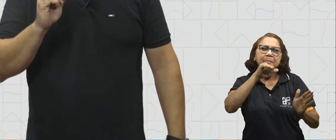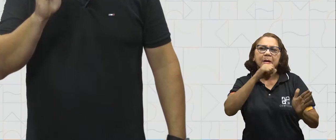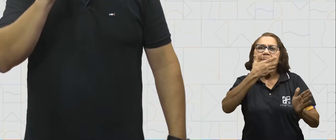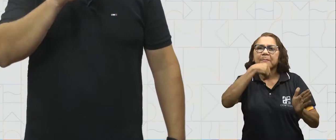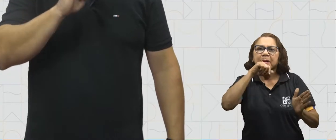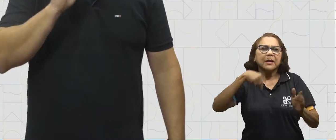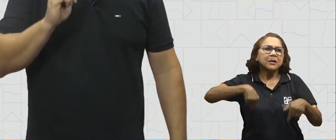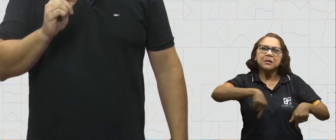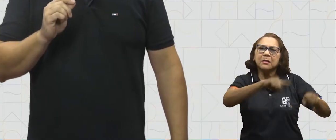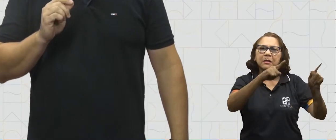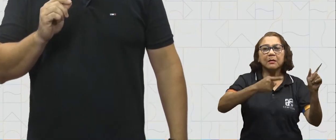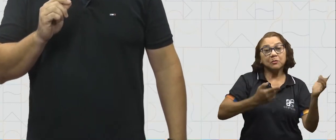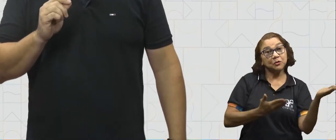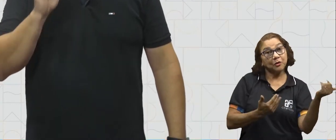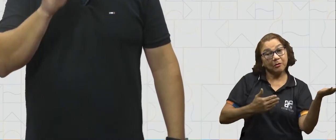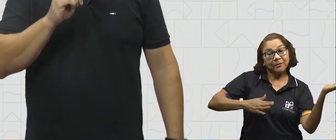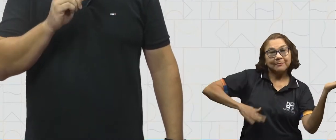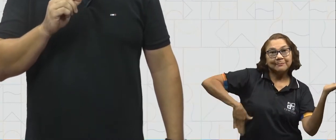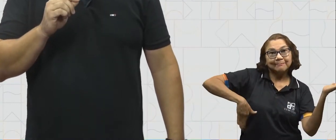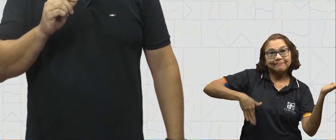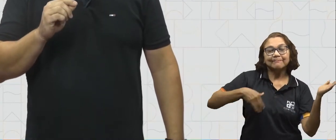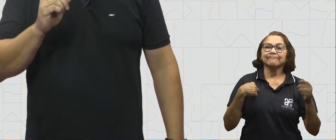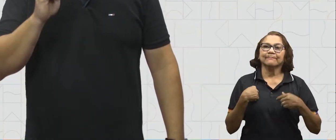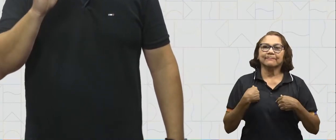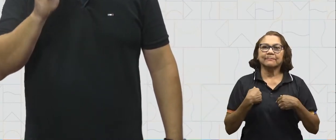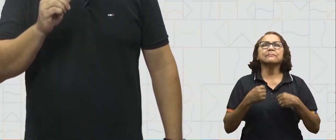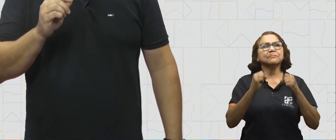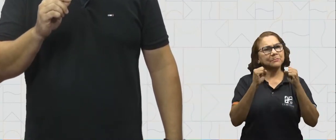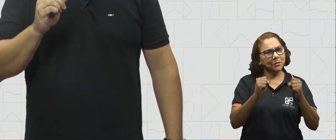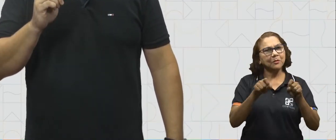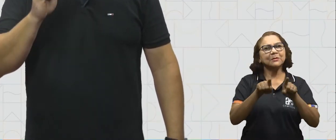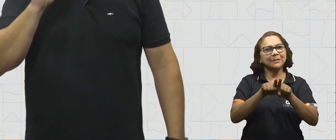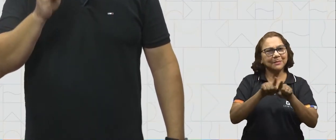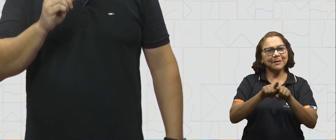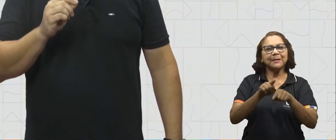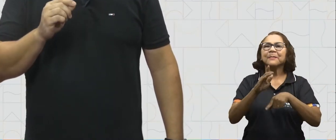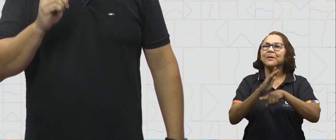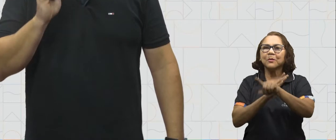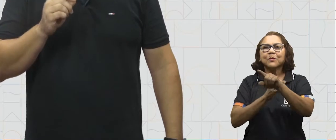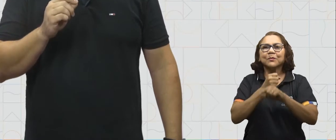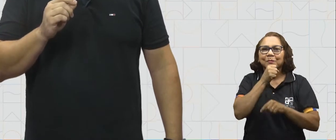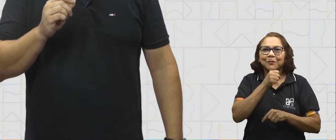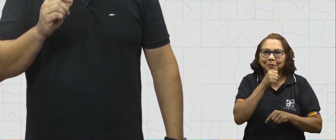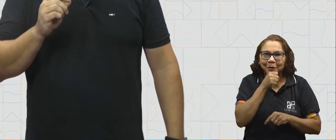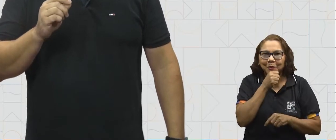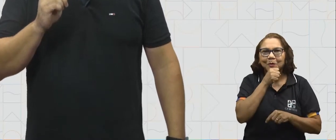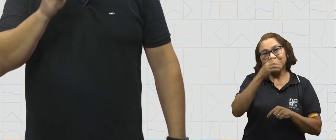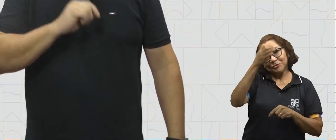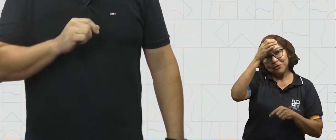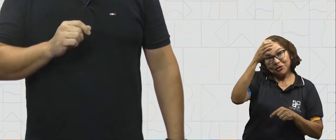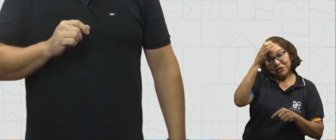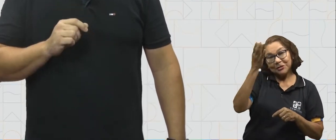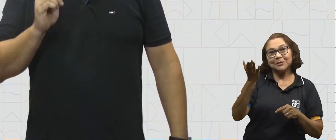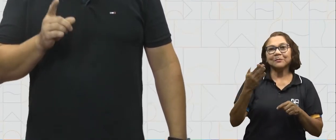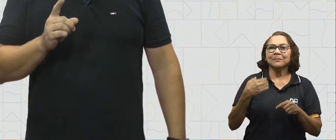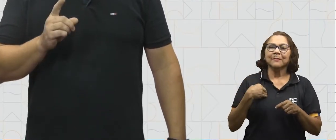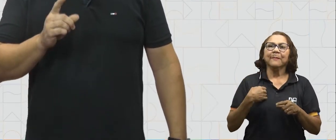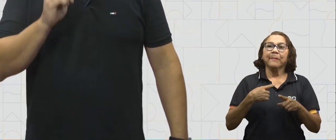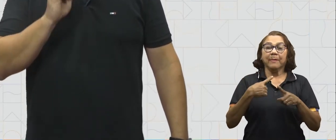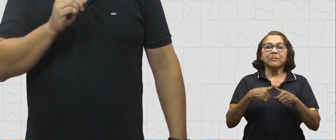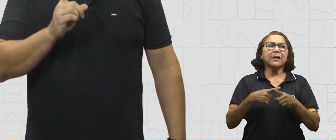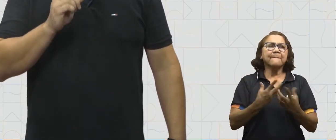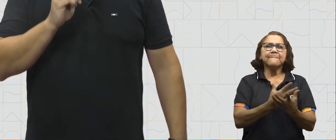delicioso quando ainda eram mais jovens. Pode perguntar também para os seus tios, tias, avós. Por que não?